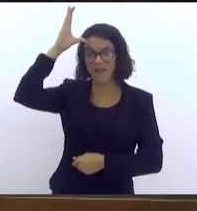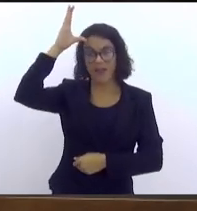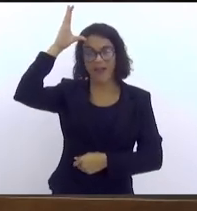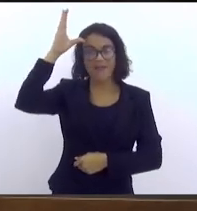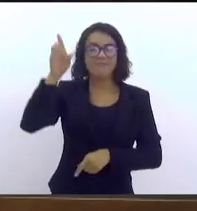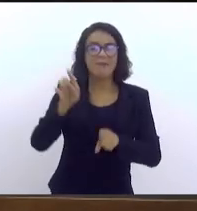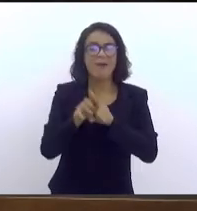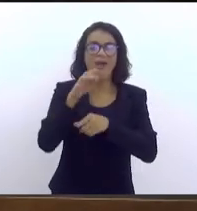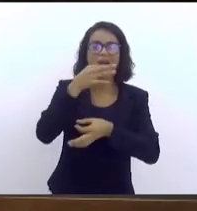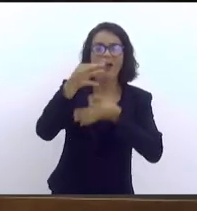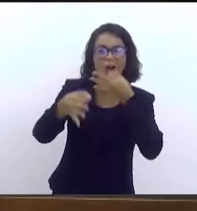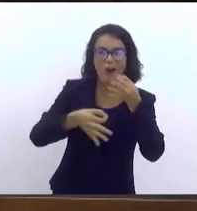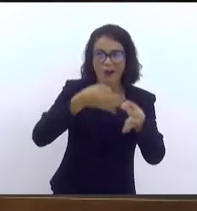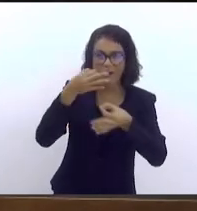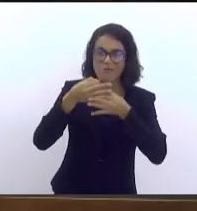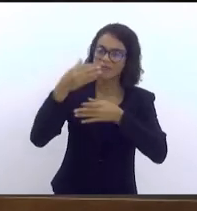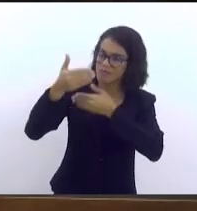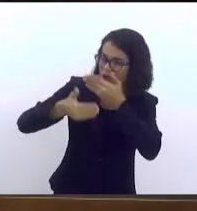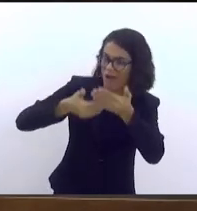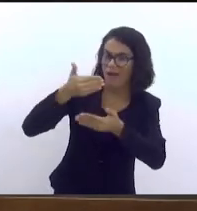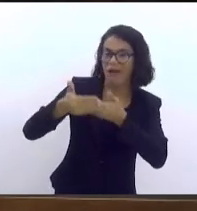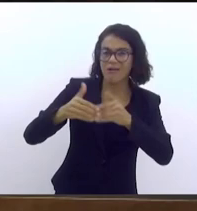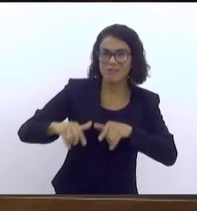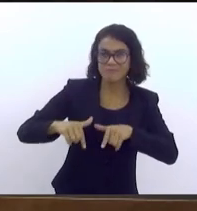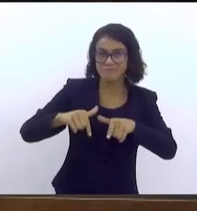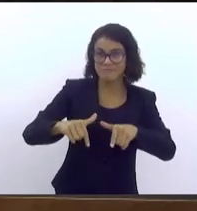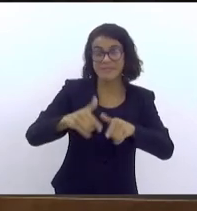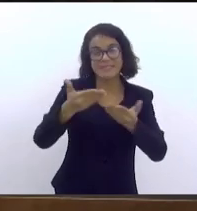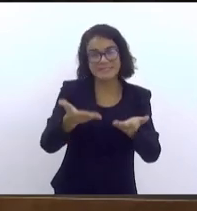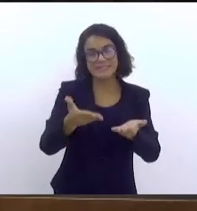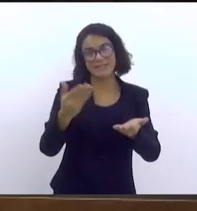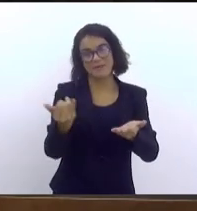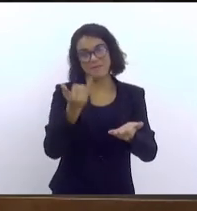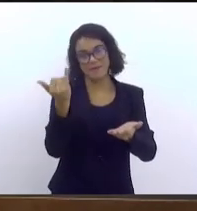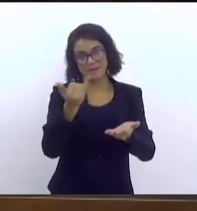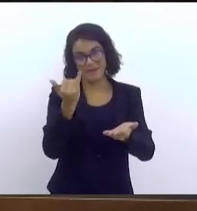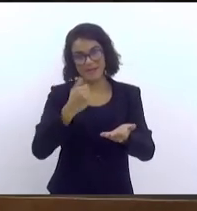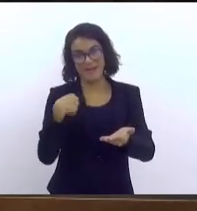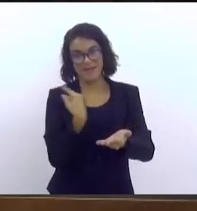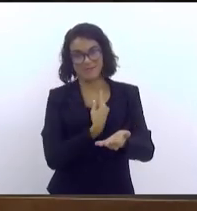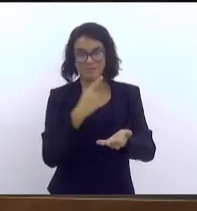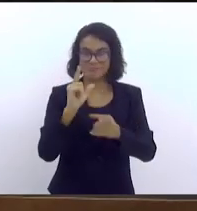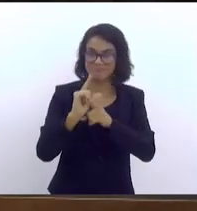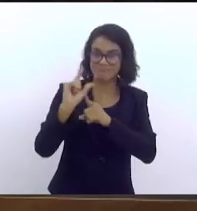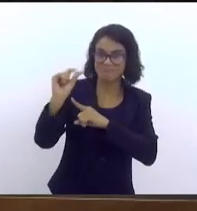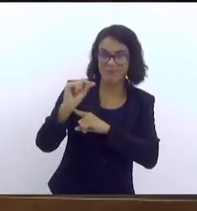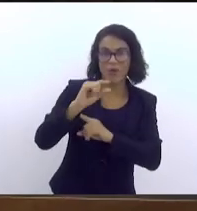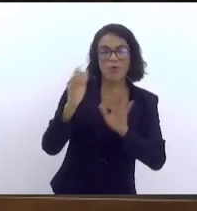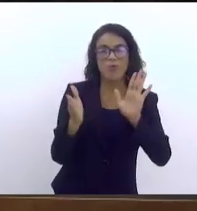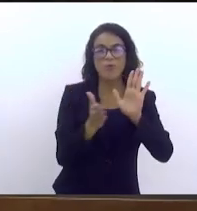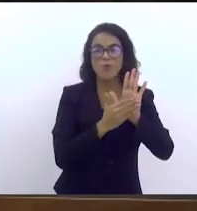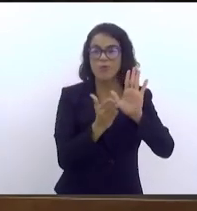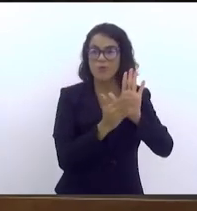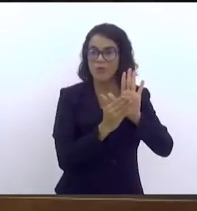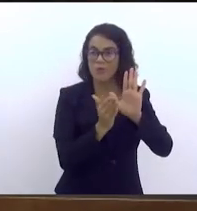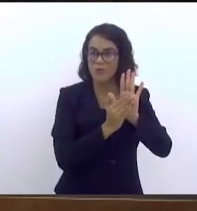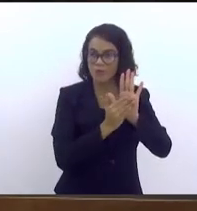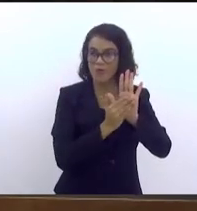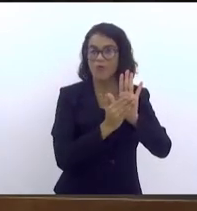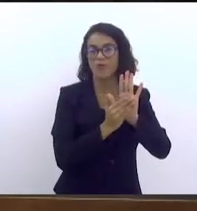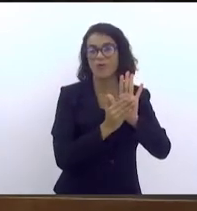opinem Como já tem bem fazendo então isso que é importante a gente sair daqui com propostas